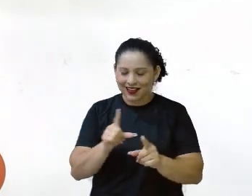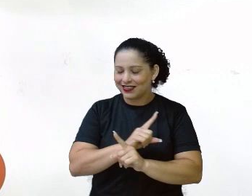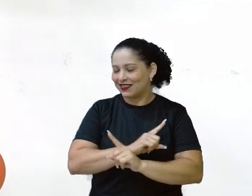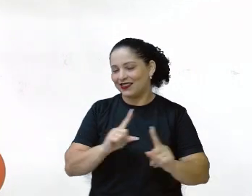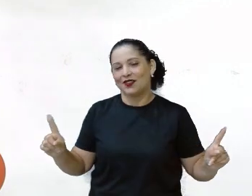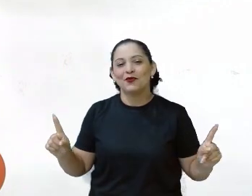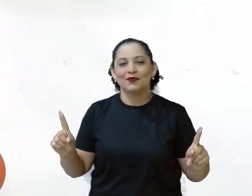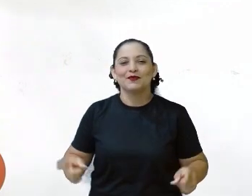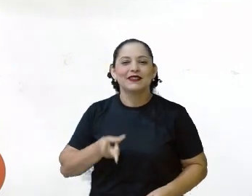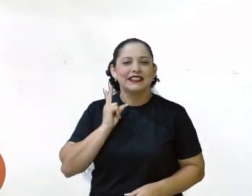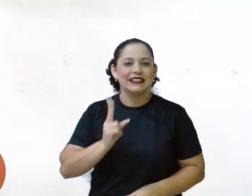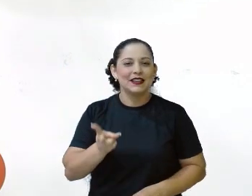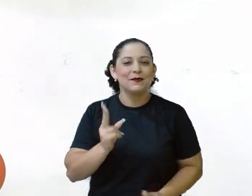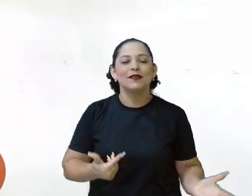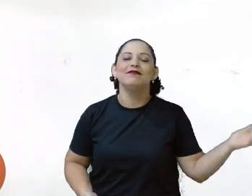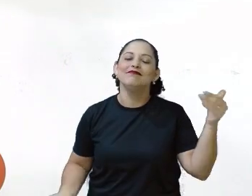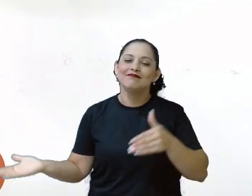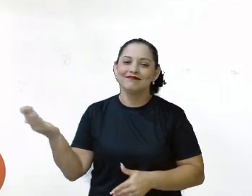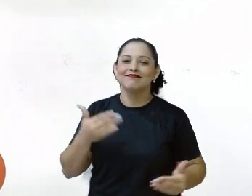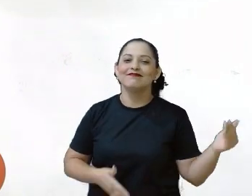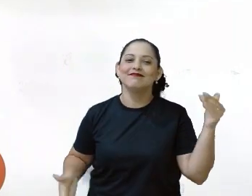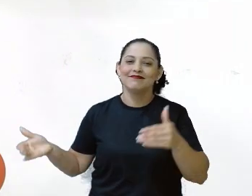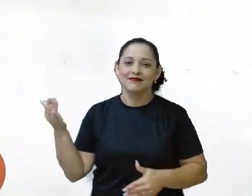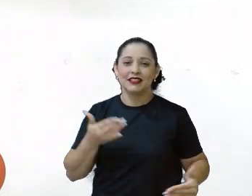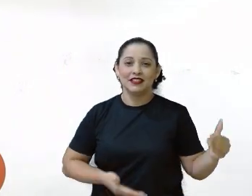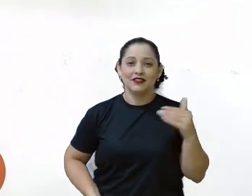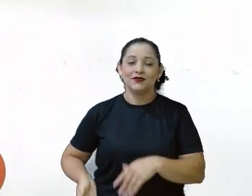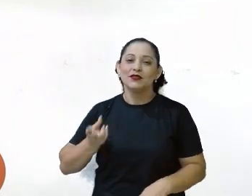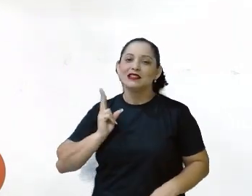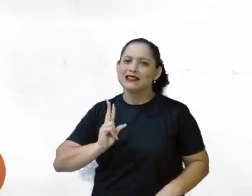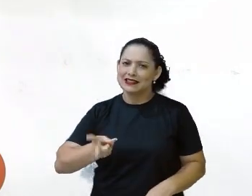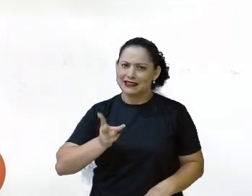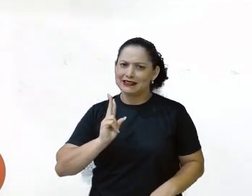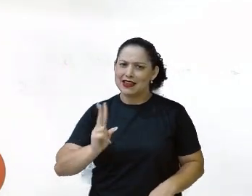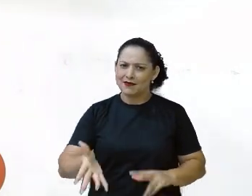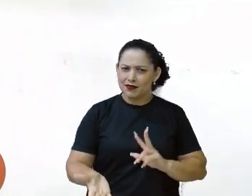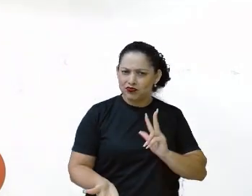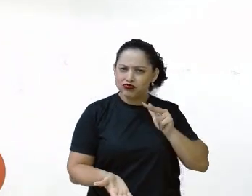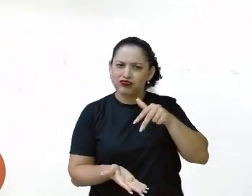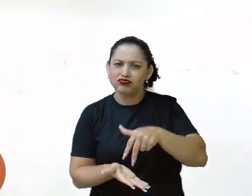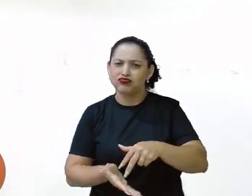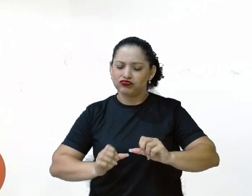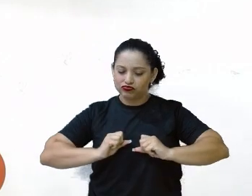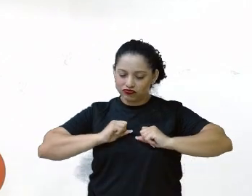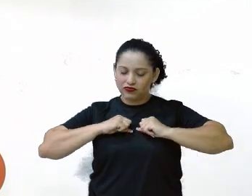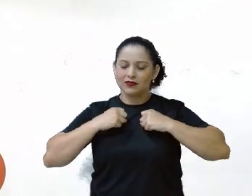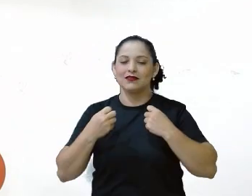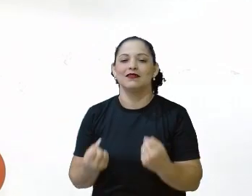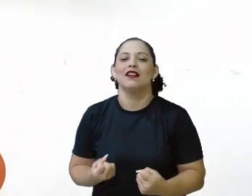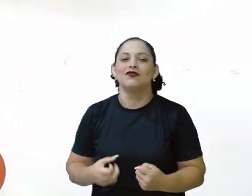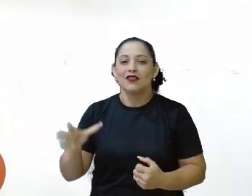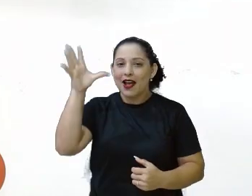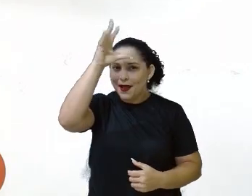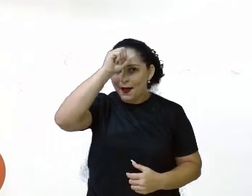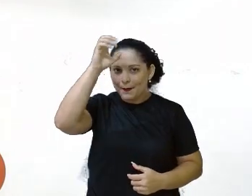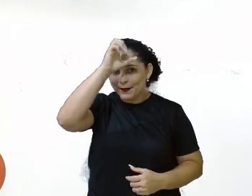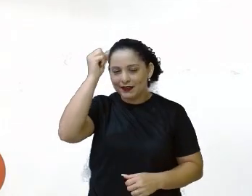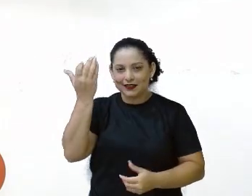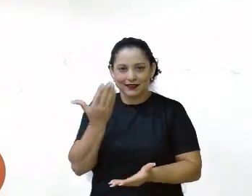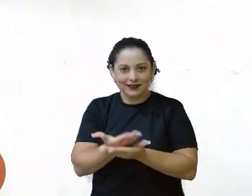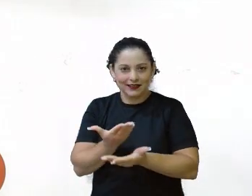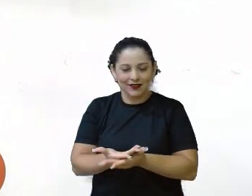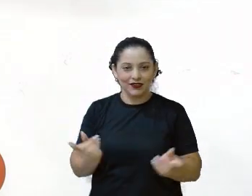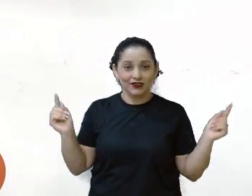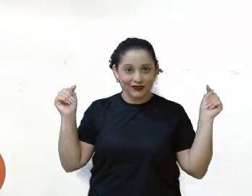e estão sempre mostrando, né? Sempre dispostos a aprender aqui com as aulas do